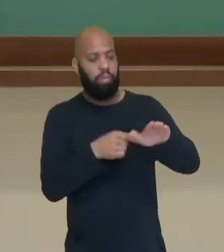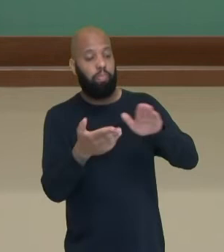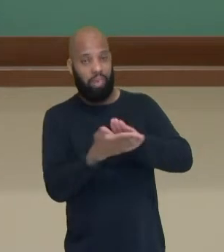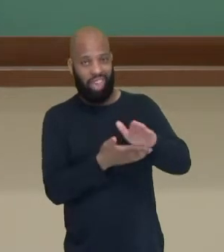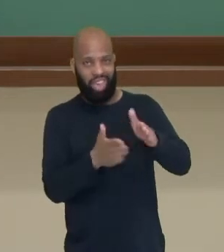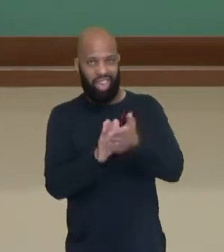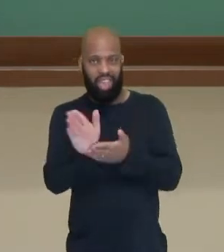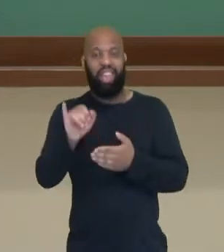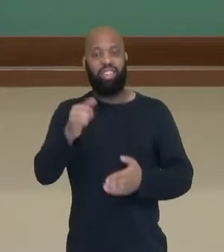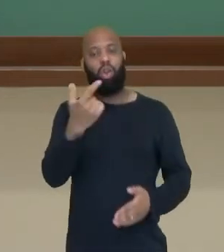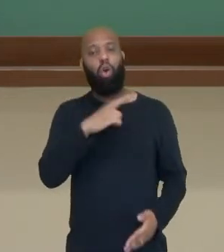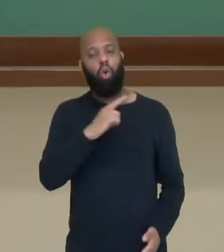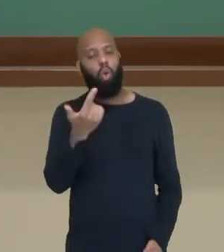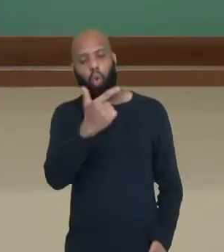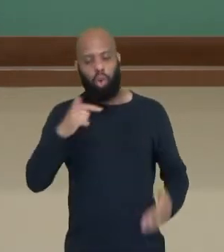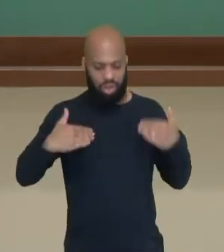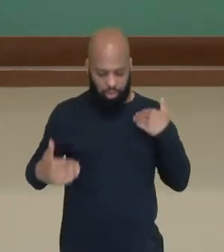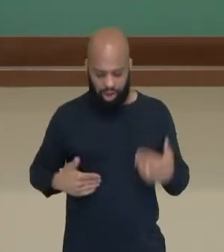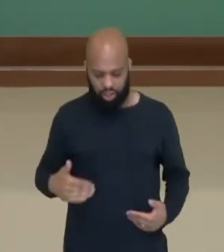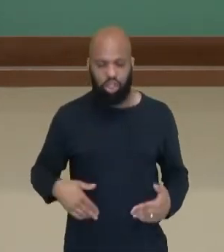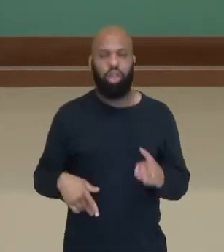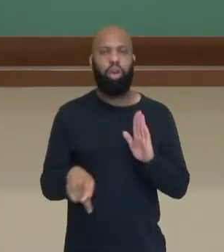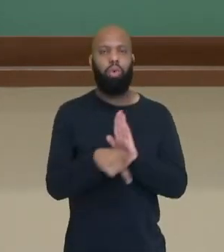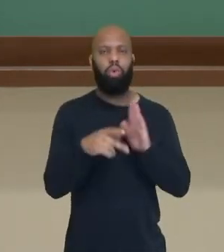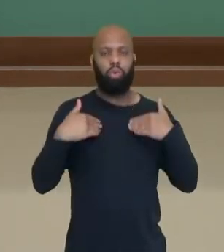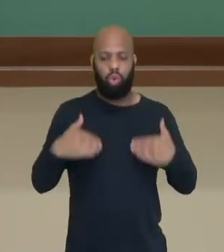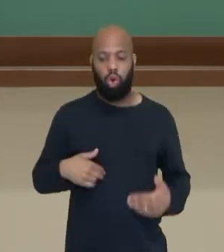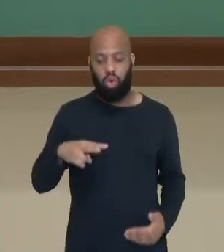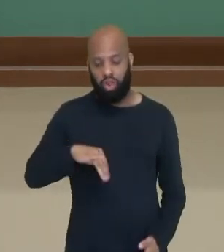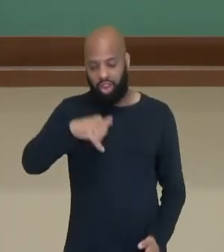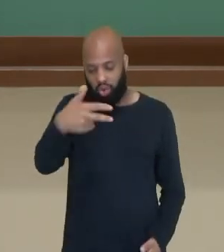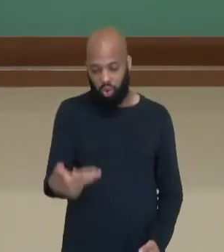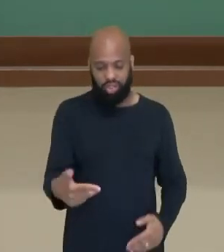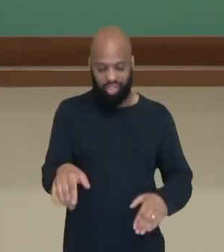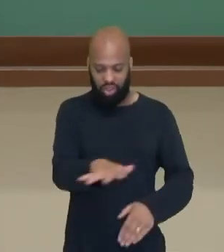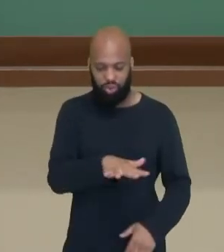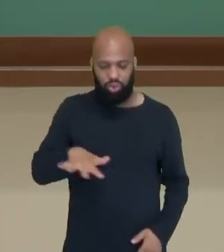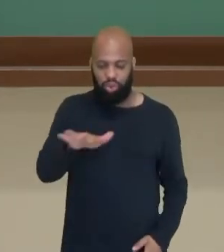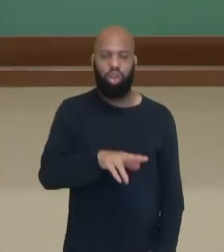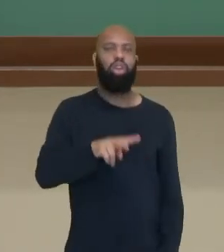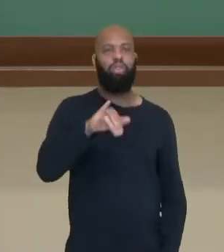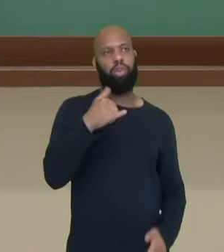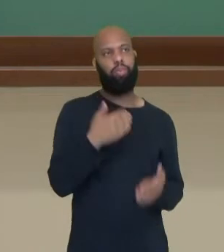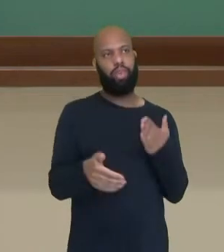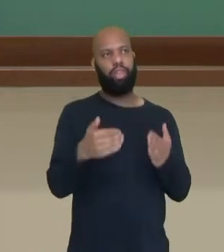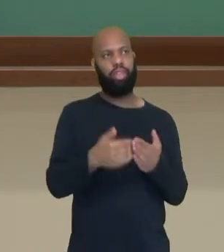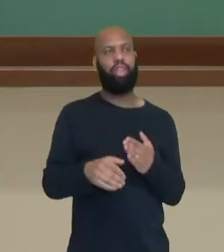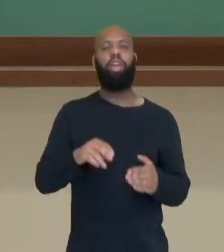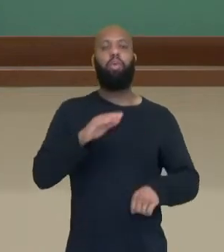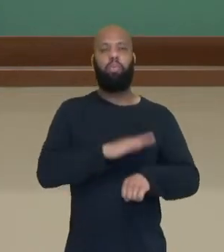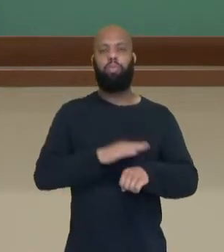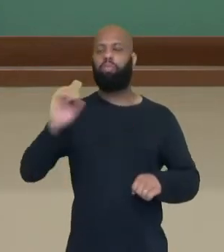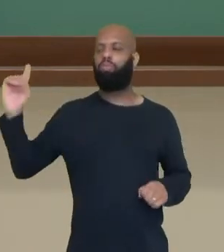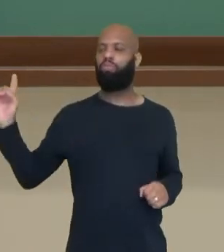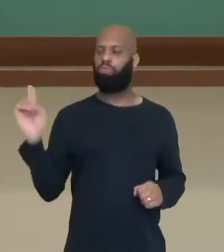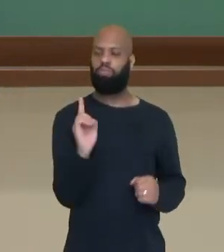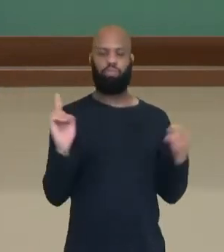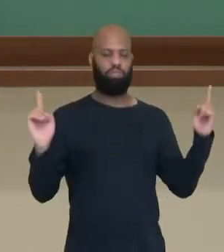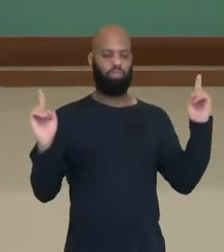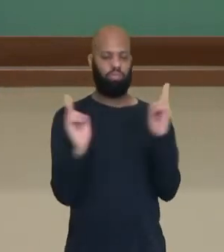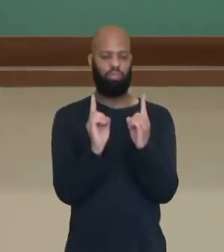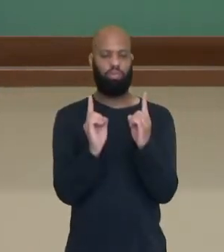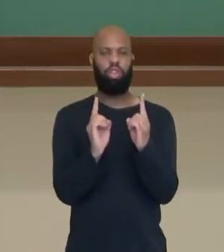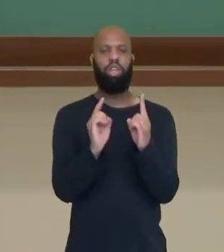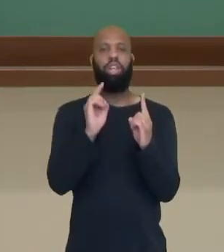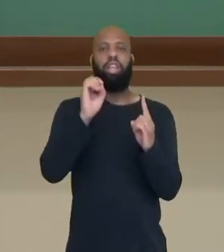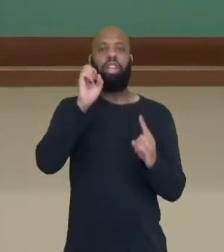nós pensarmos ali, quando os adversários começam a luta, estão os dois de pé, um de frente para o outro, qualquer parte do